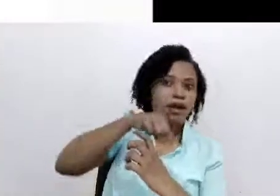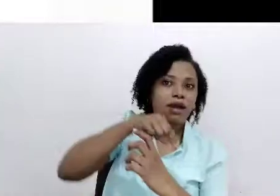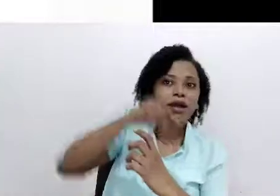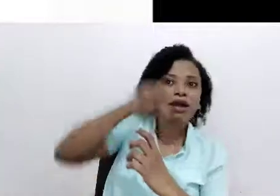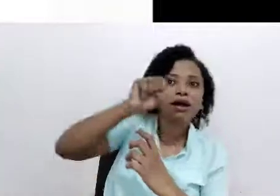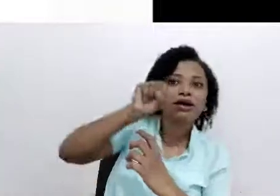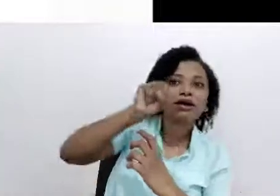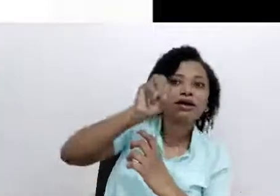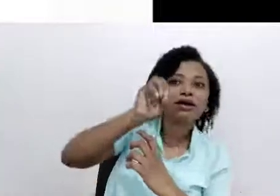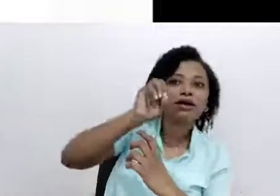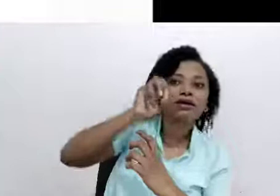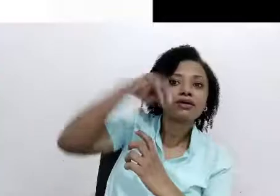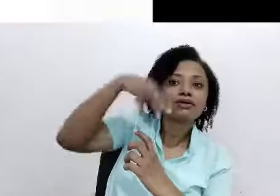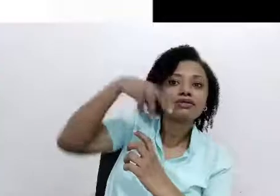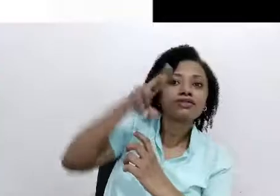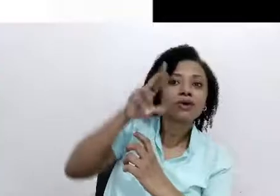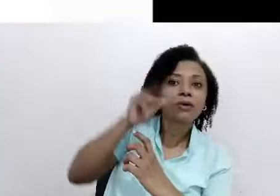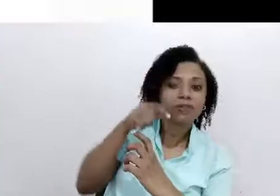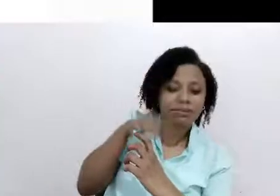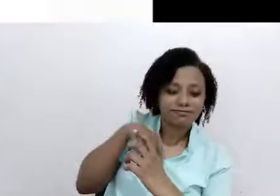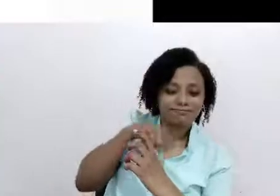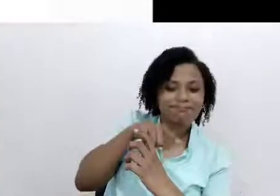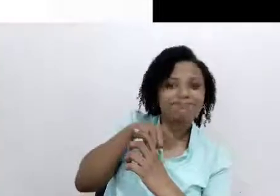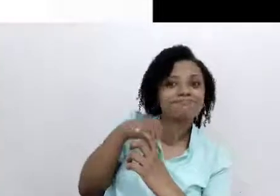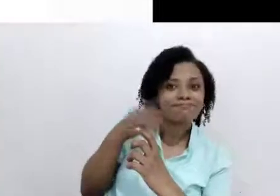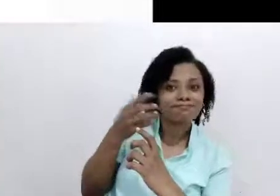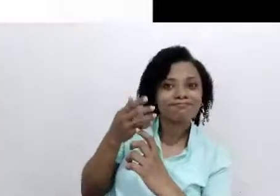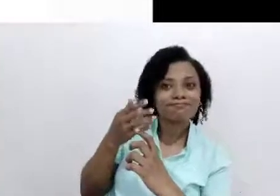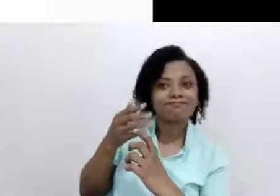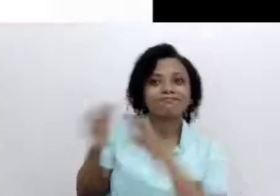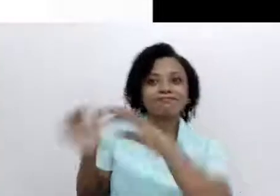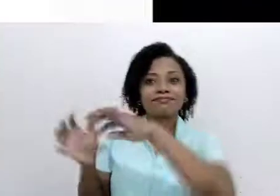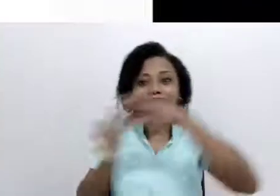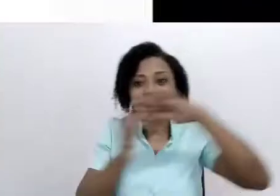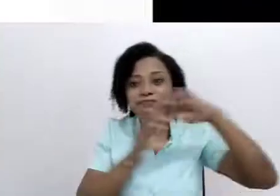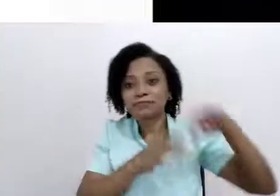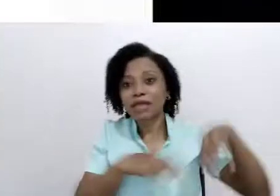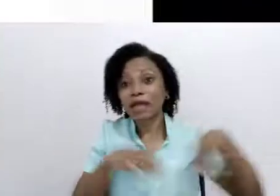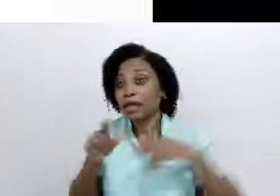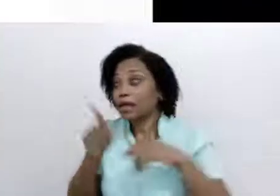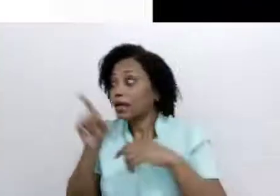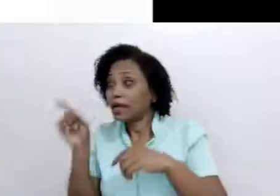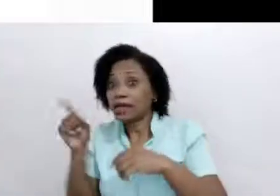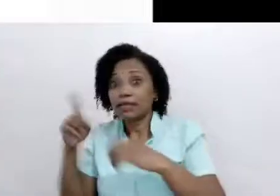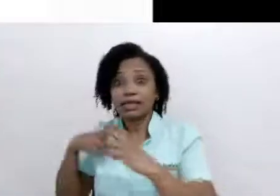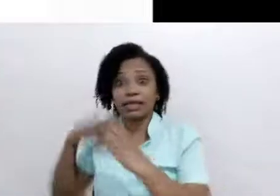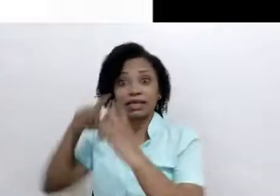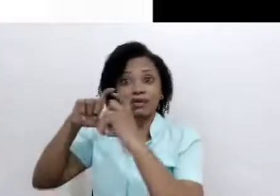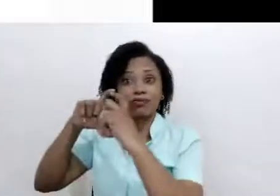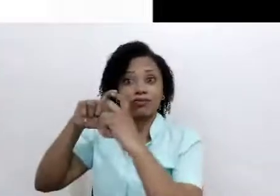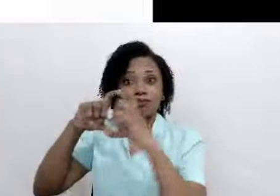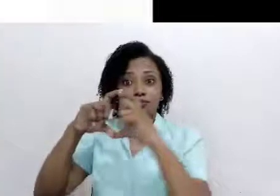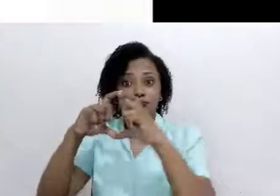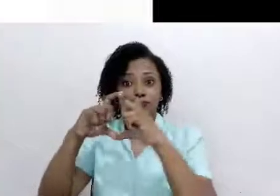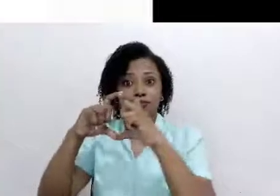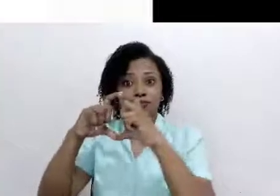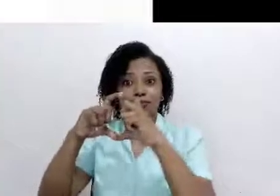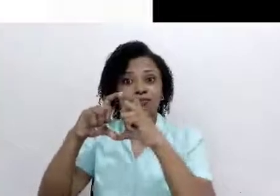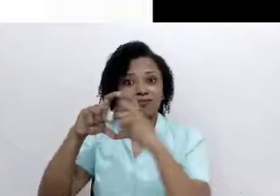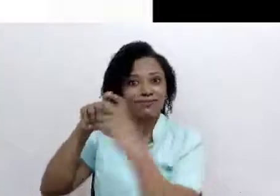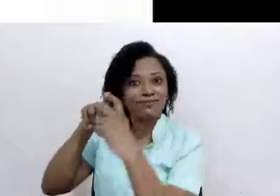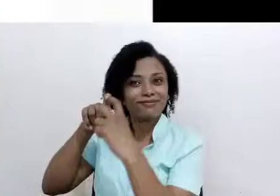recebe luz é uma região de sombra. Já a penumbra é uma região iluminada por apenas